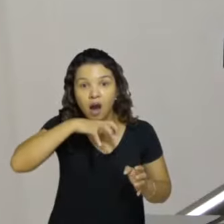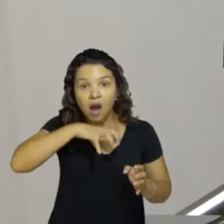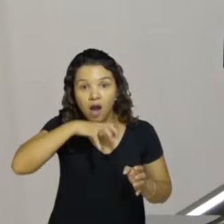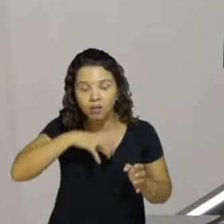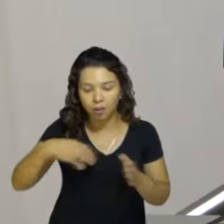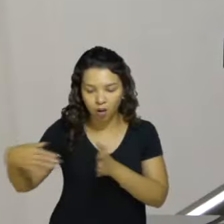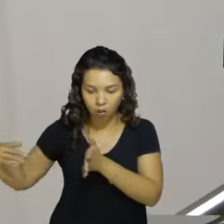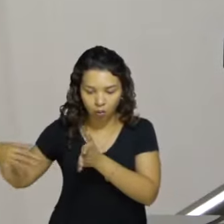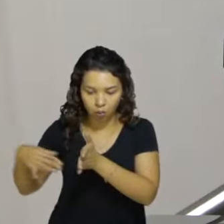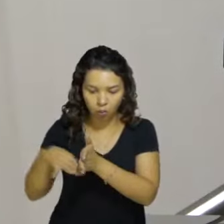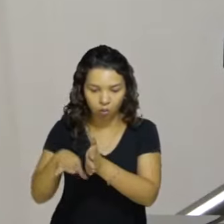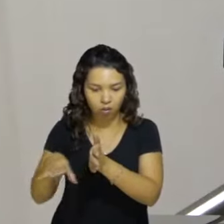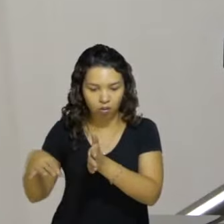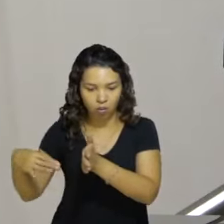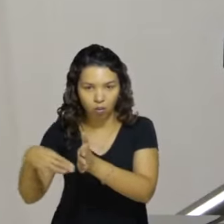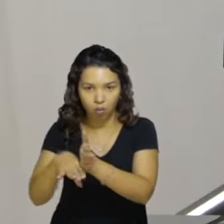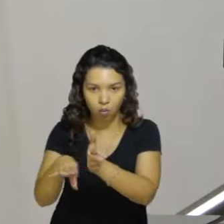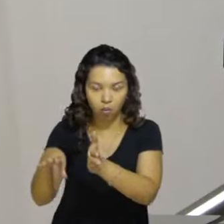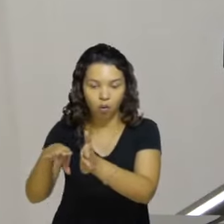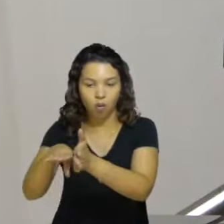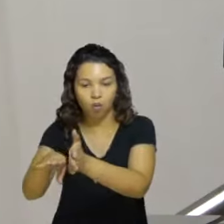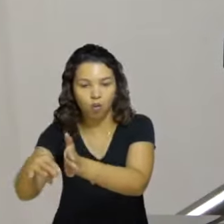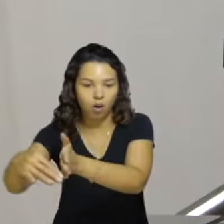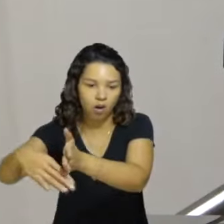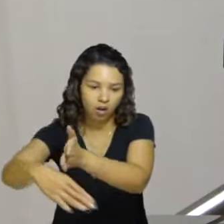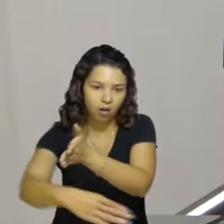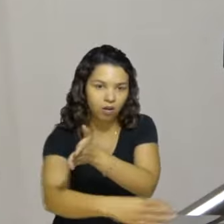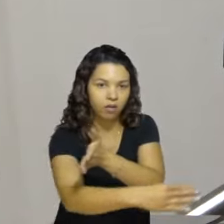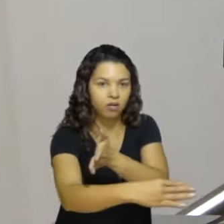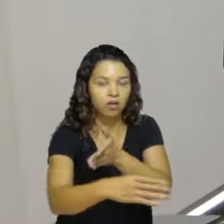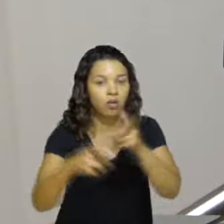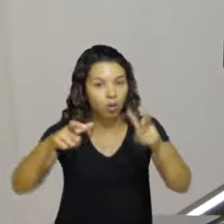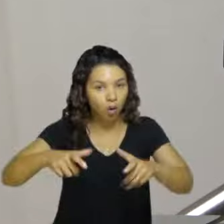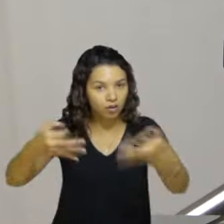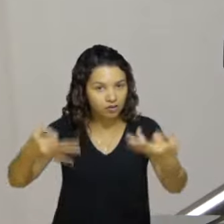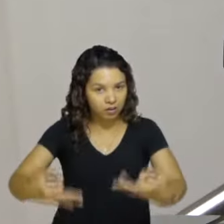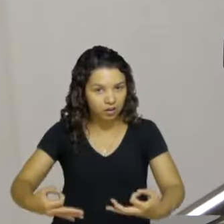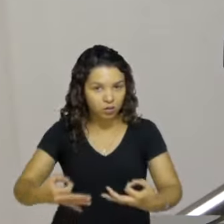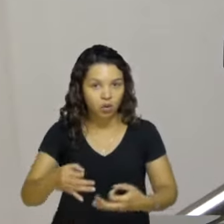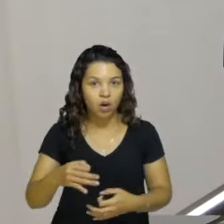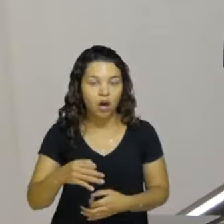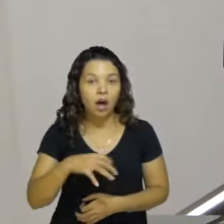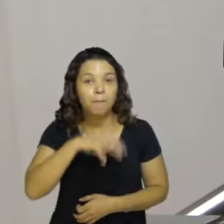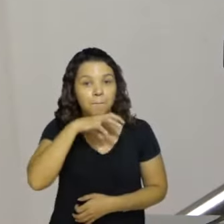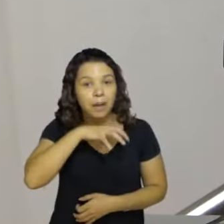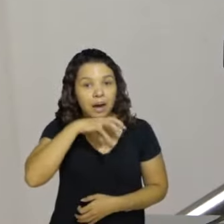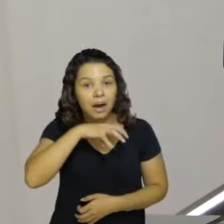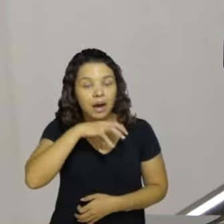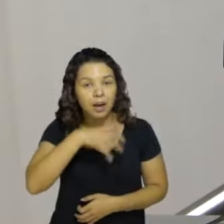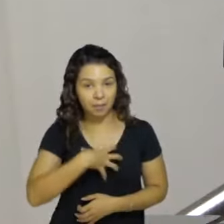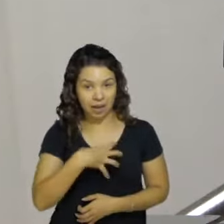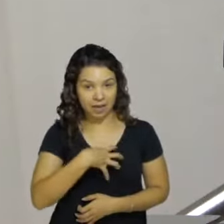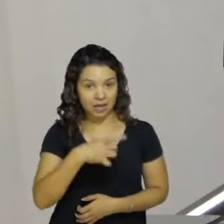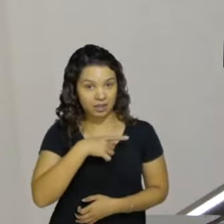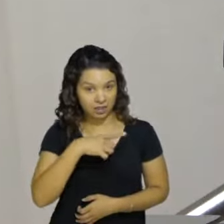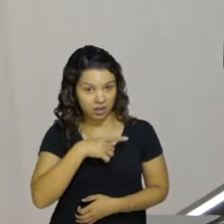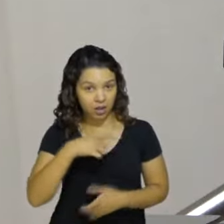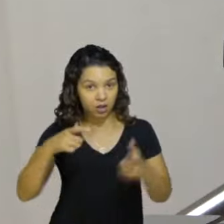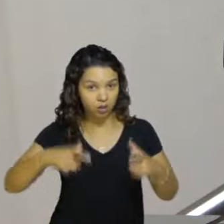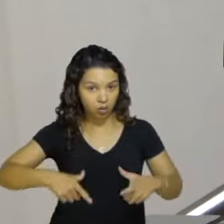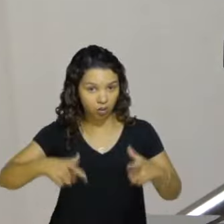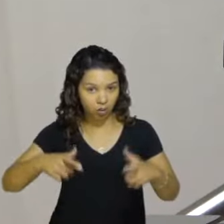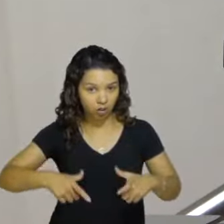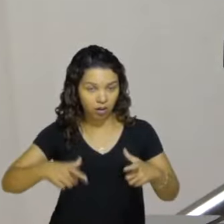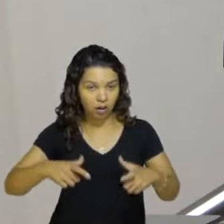ponte. E aí é um tipo de passa-fauna. Na Bahia tem os passa-faunas em cima, onde os macacos pulam e passam de um lugar para o